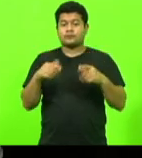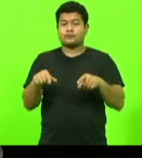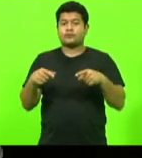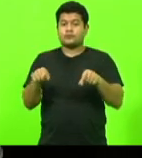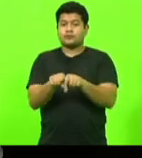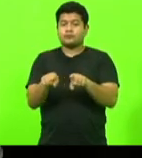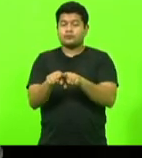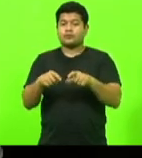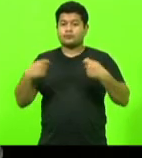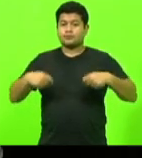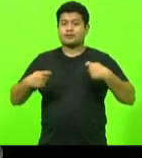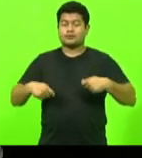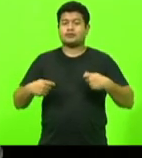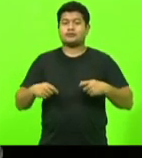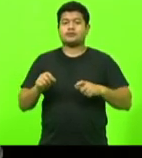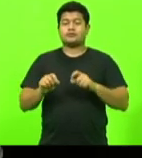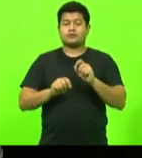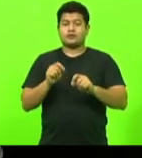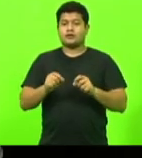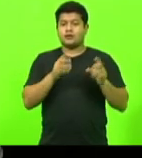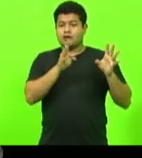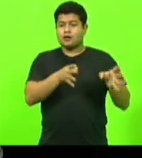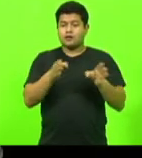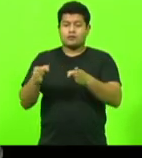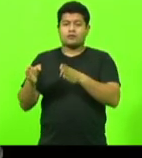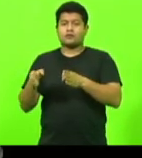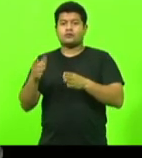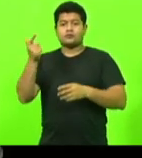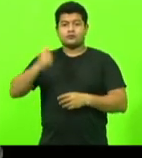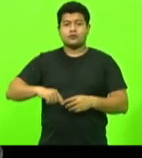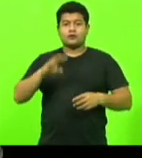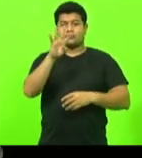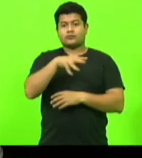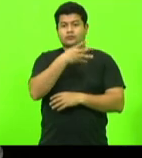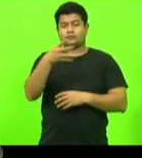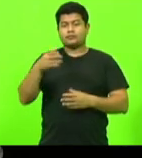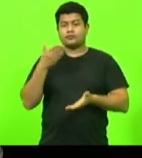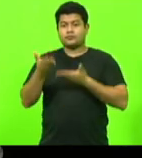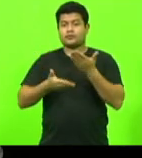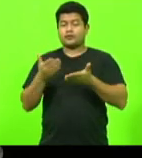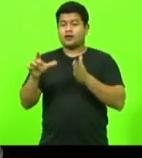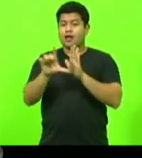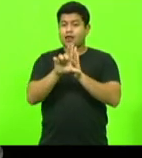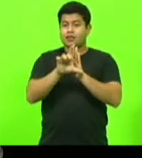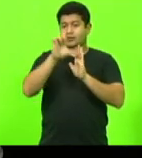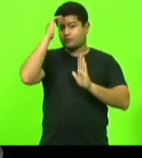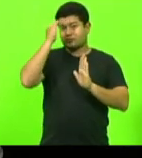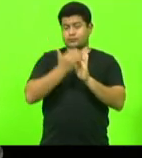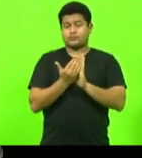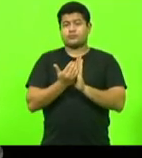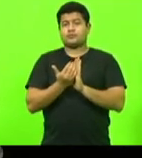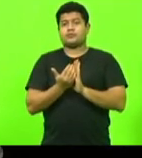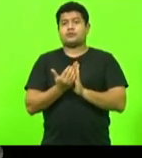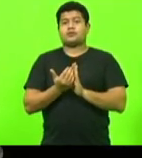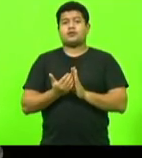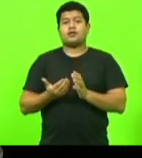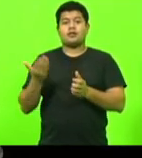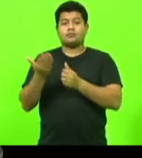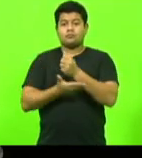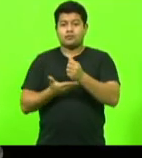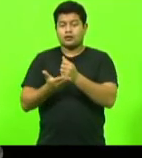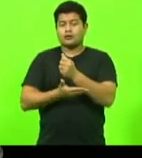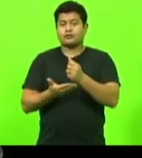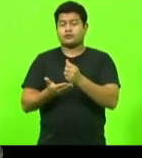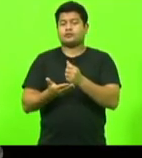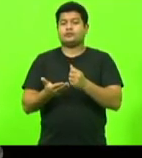de reorganização da tabela de vencimentos para atender a legislação vigente no tocante ao piso de vencimento dos